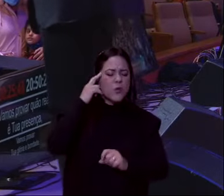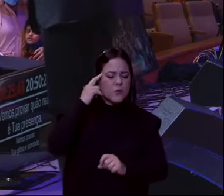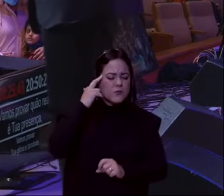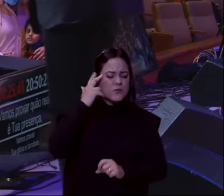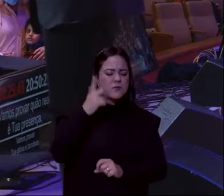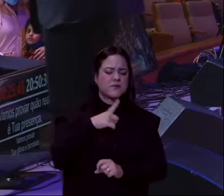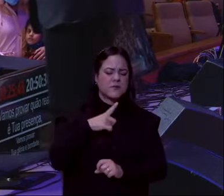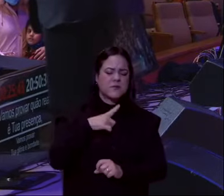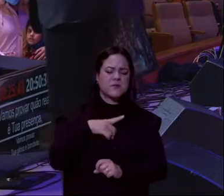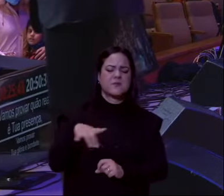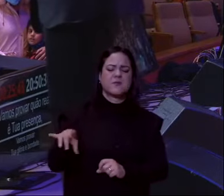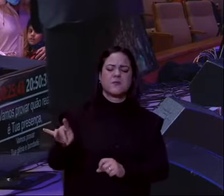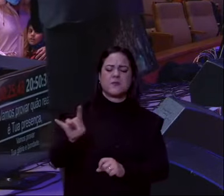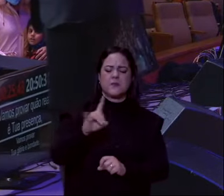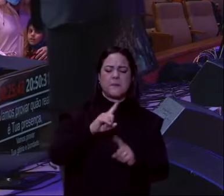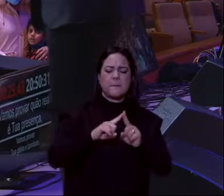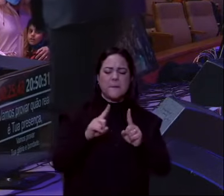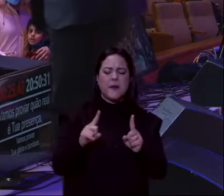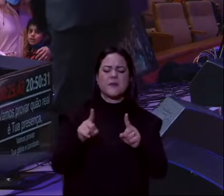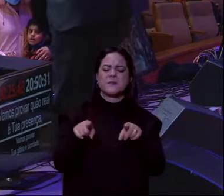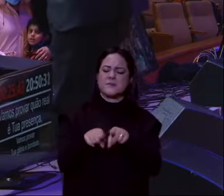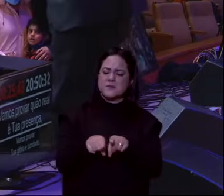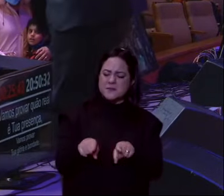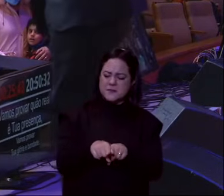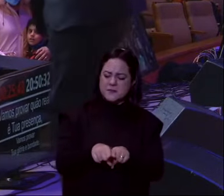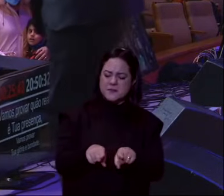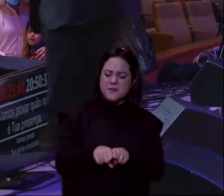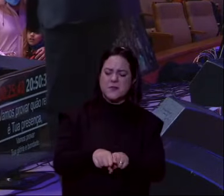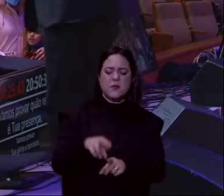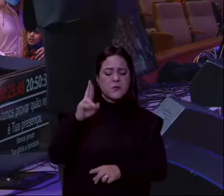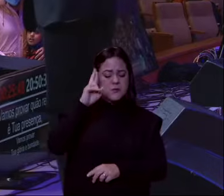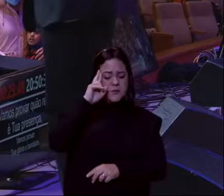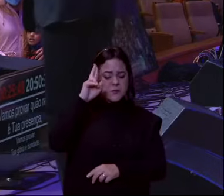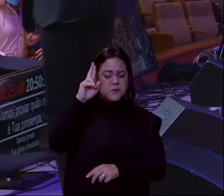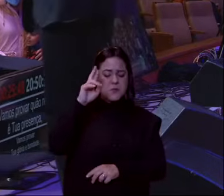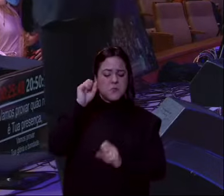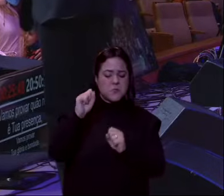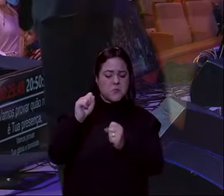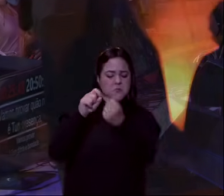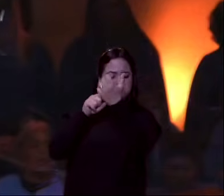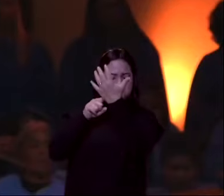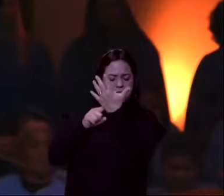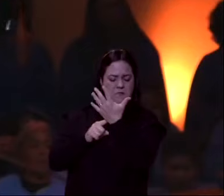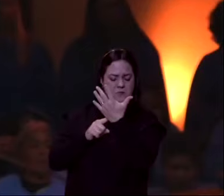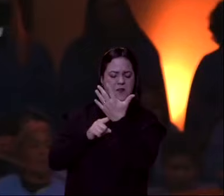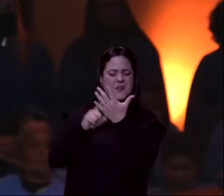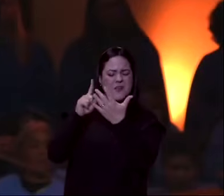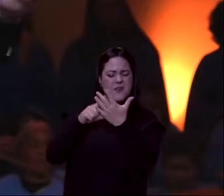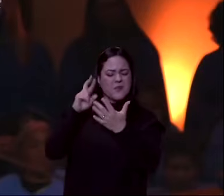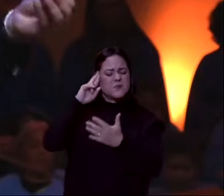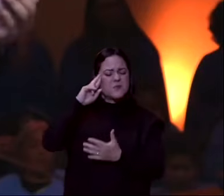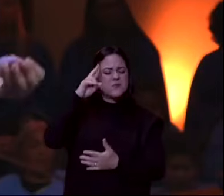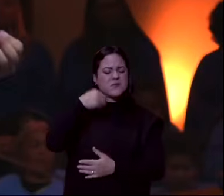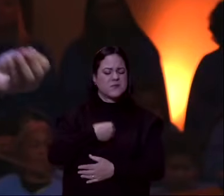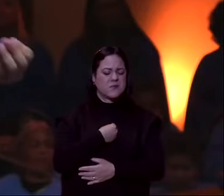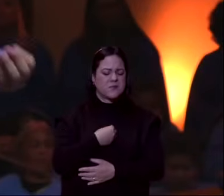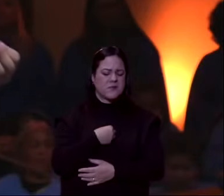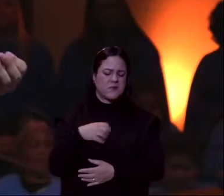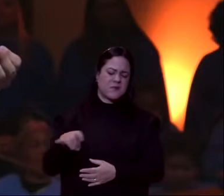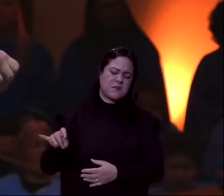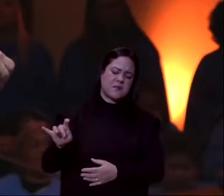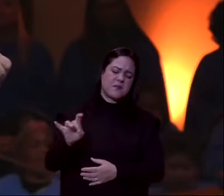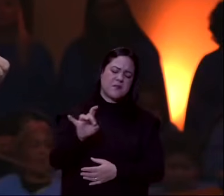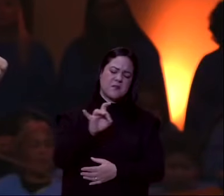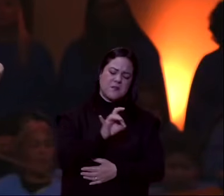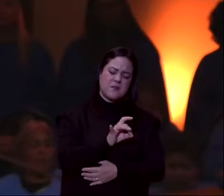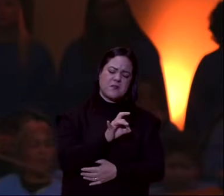sonhos que elas têm, mas que acima de tudo, que o Senhor se revele como Senhor da vida dessas